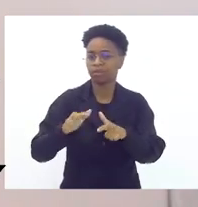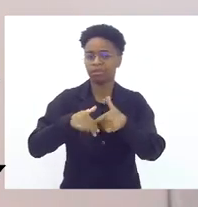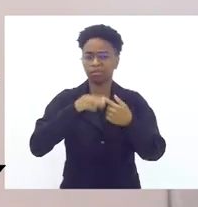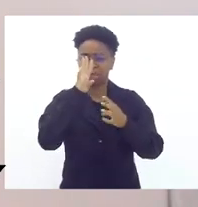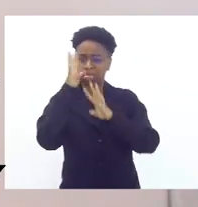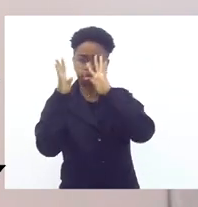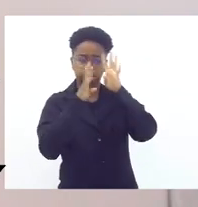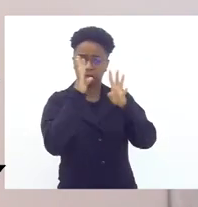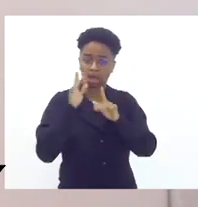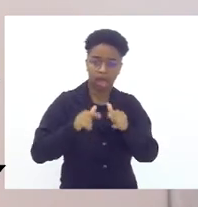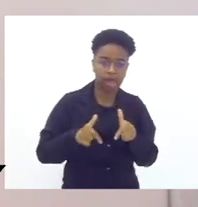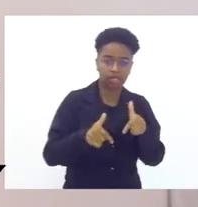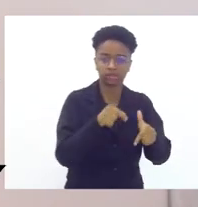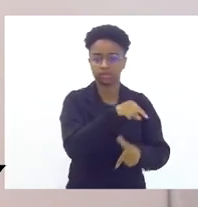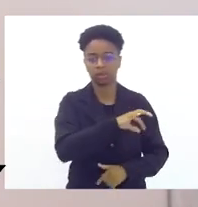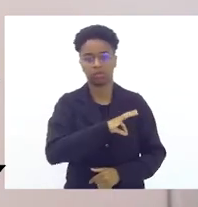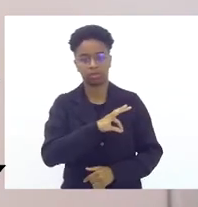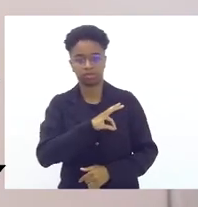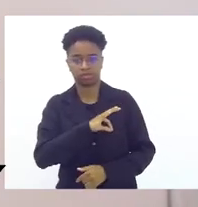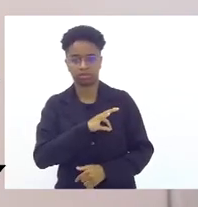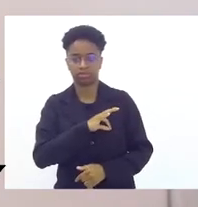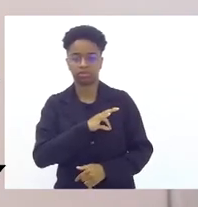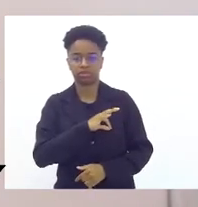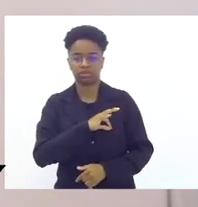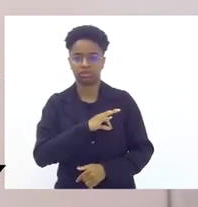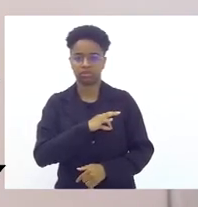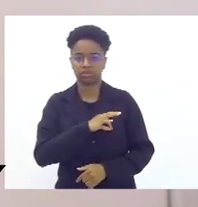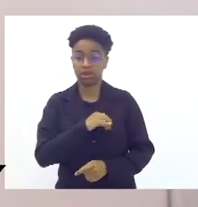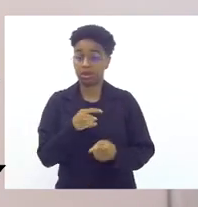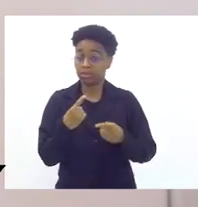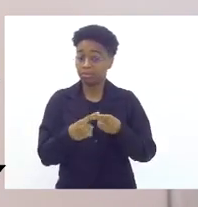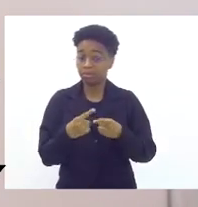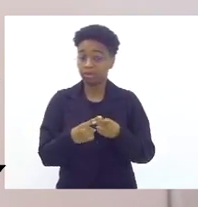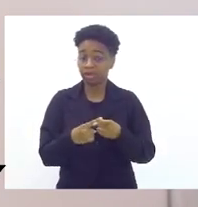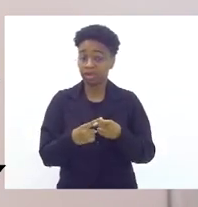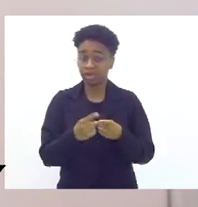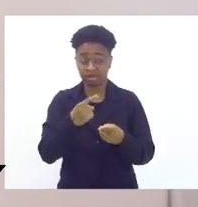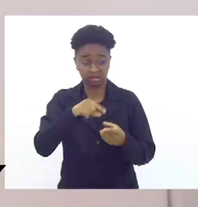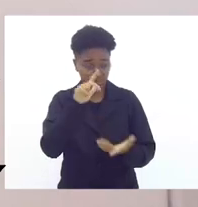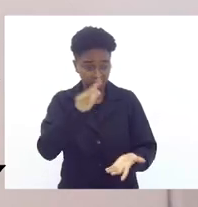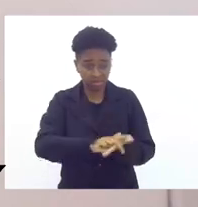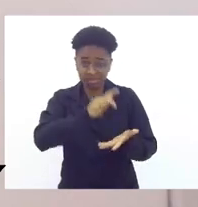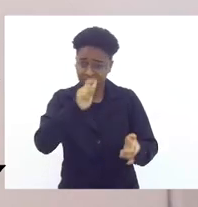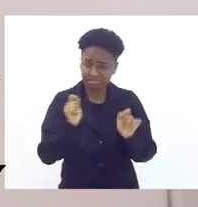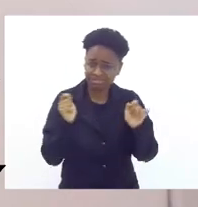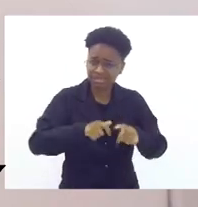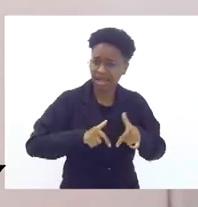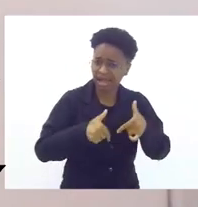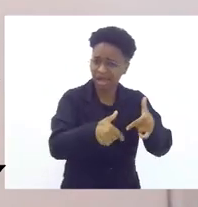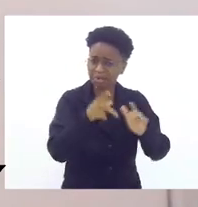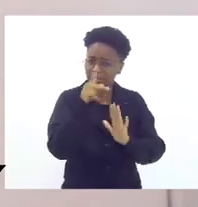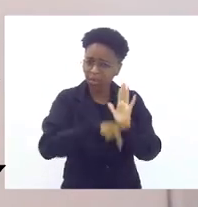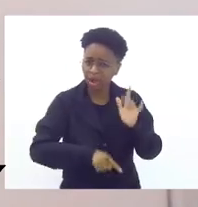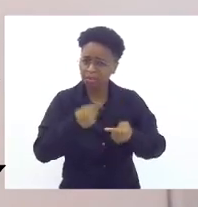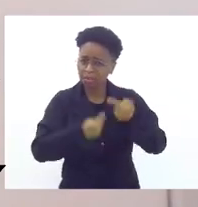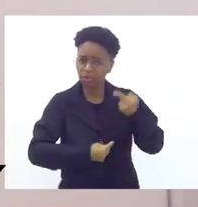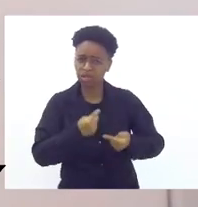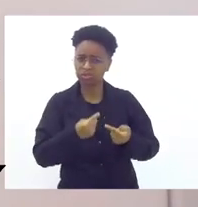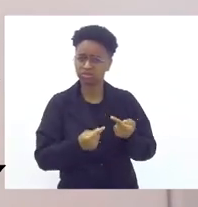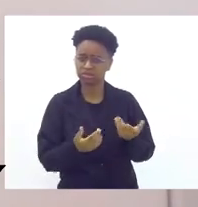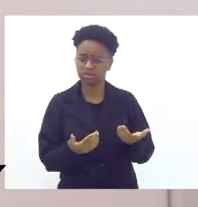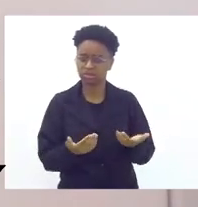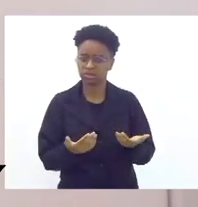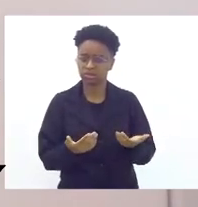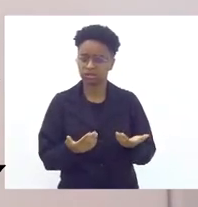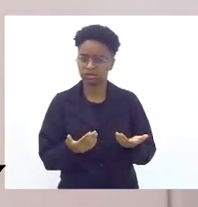arbitrariedade que está sendo legitimar e tá virando projeto político